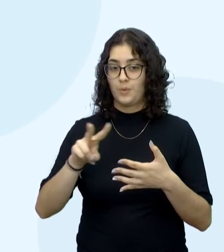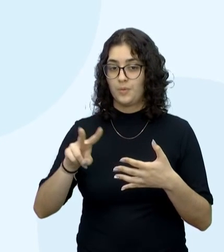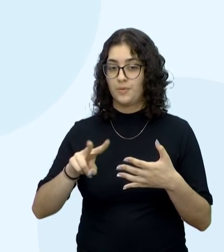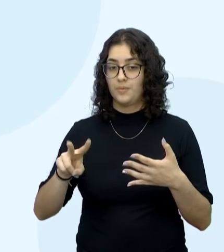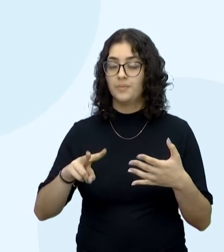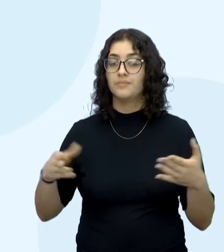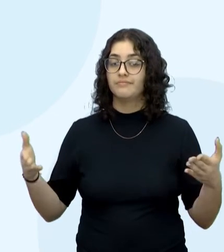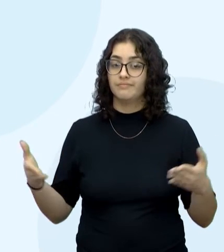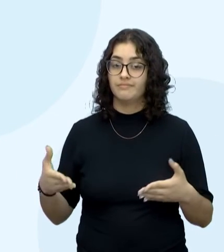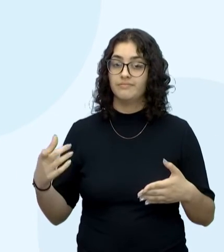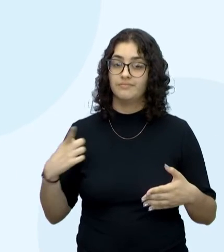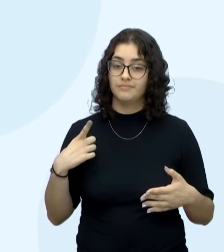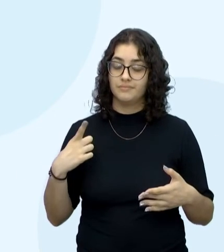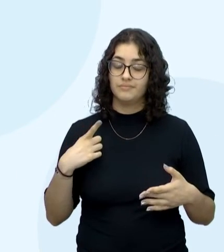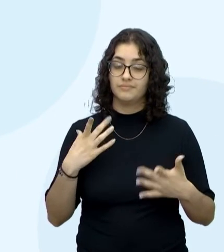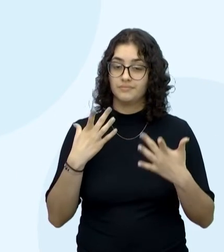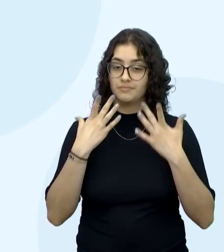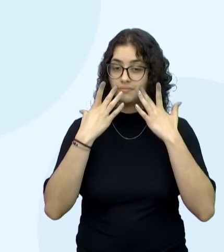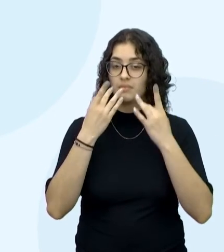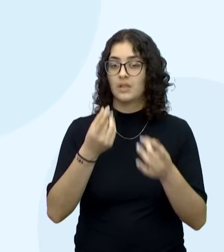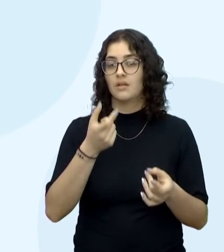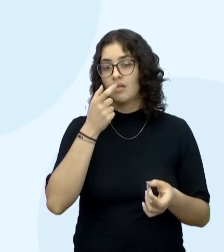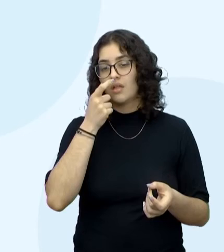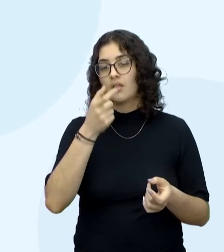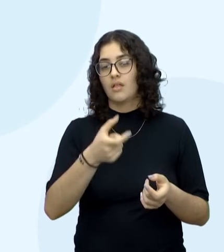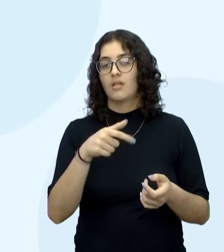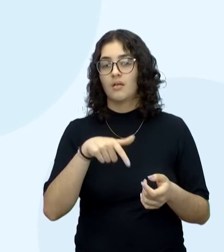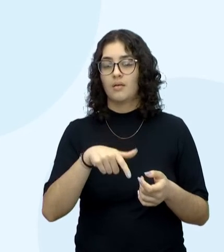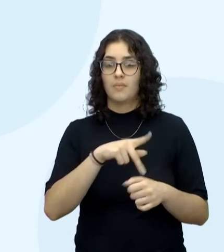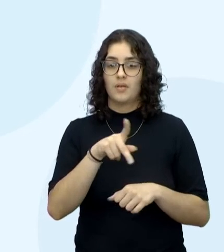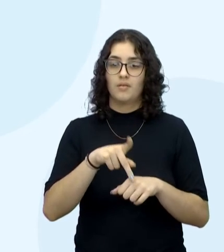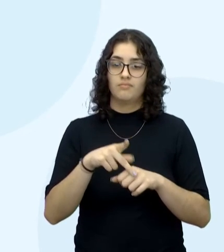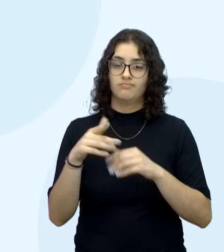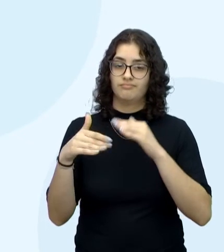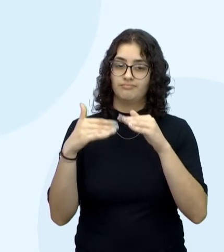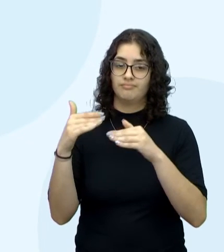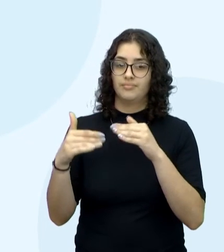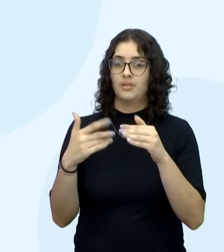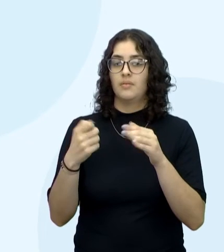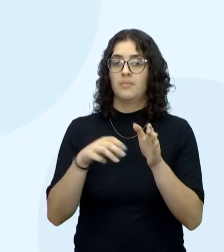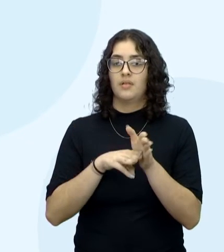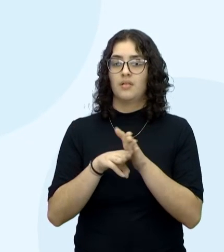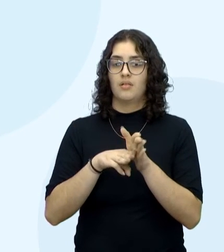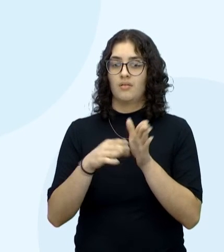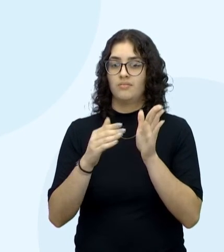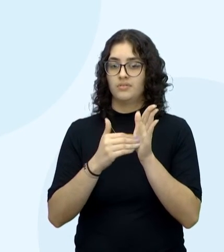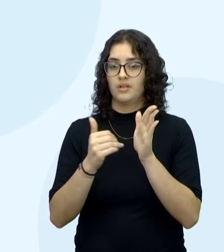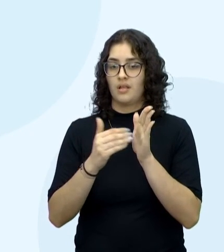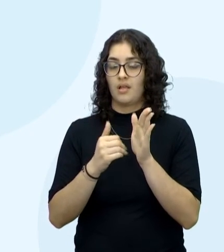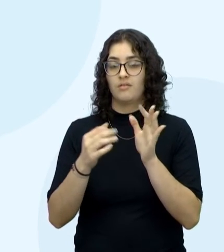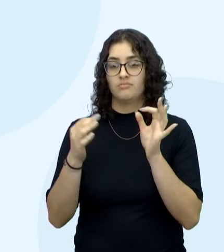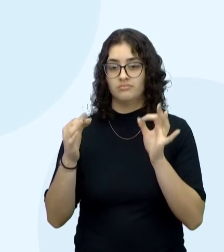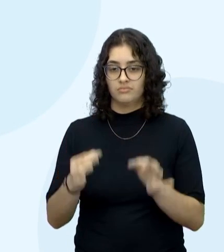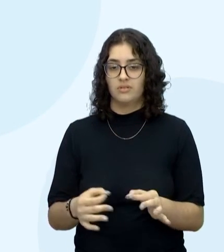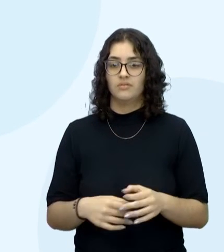há um grande interesse de países desenvolvidos, né, de métodos de remoção adequada,